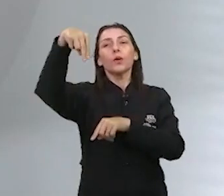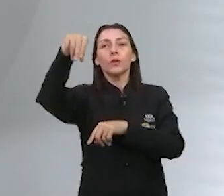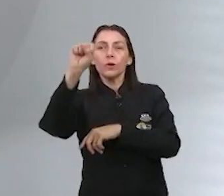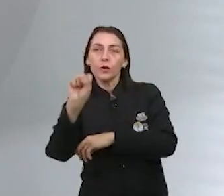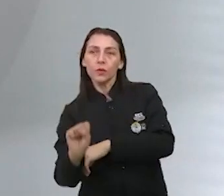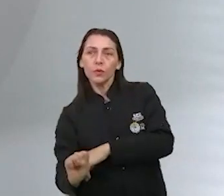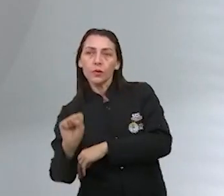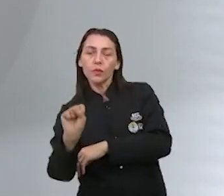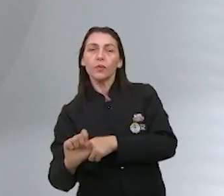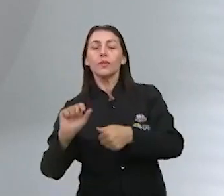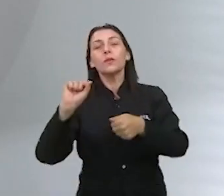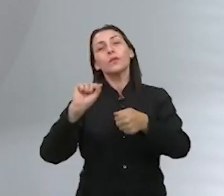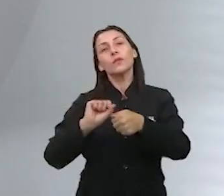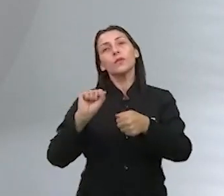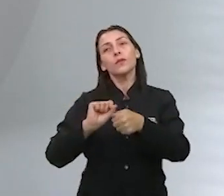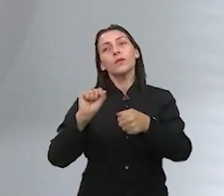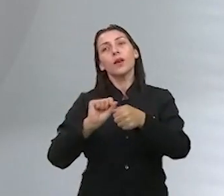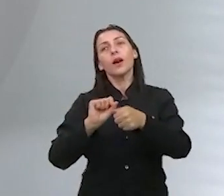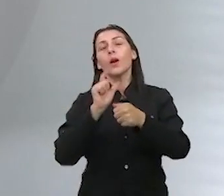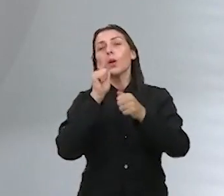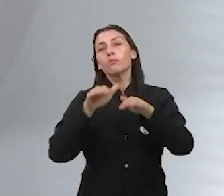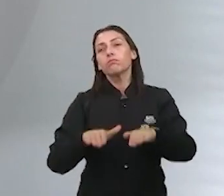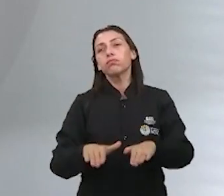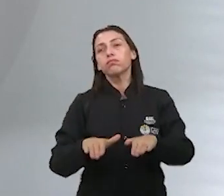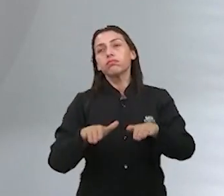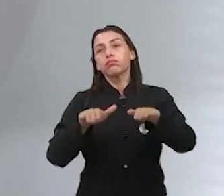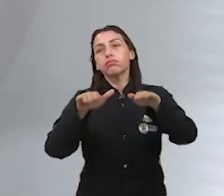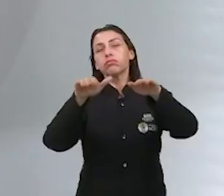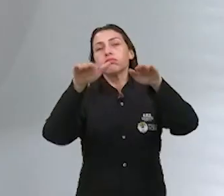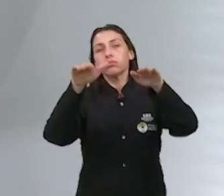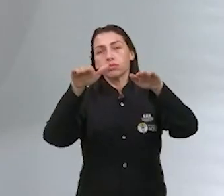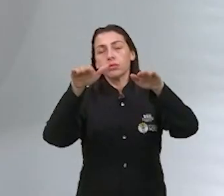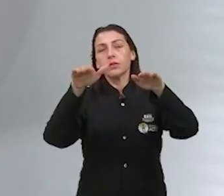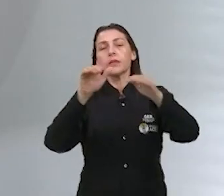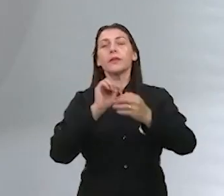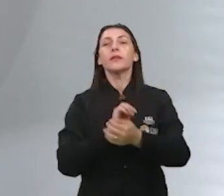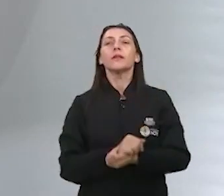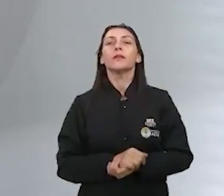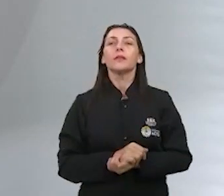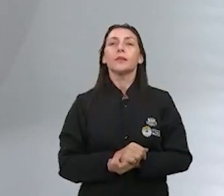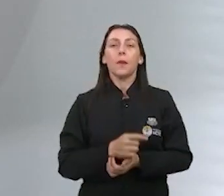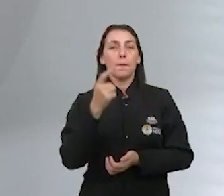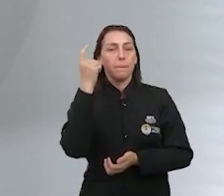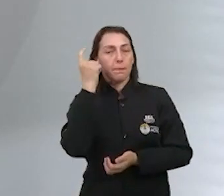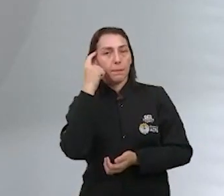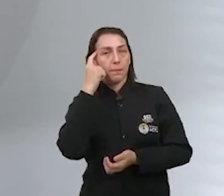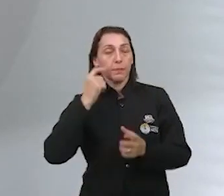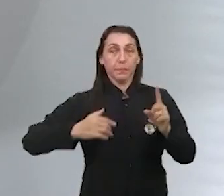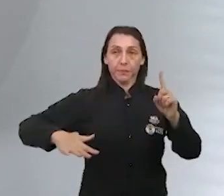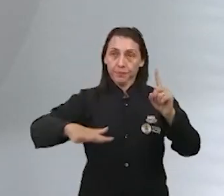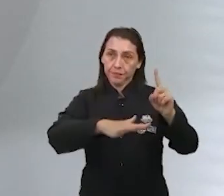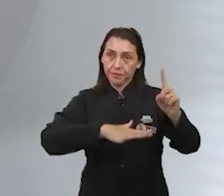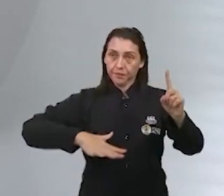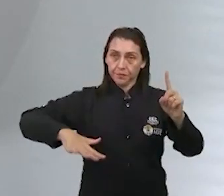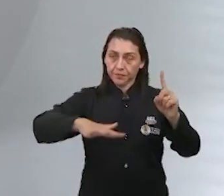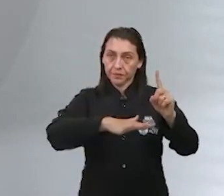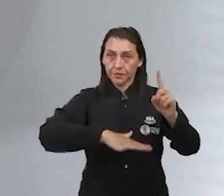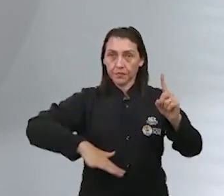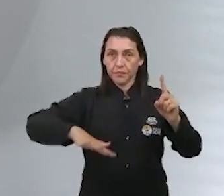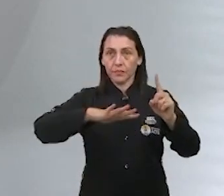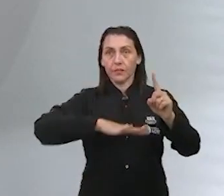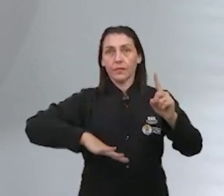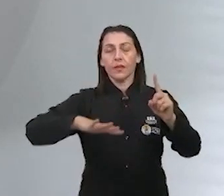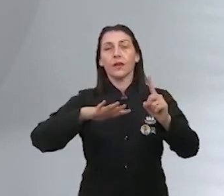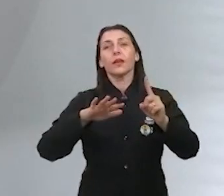Sul, faz com que o nível do mar eleve. Uma vez esse nível do mar elevando, imagina que aquela sociedade, né, aquele litoral ocupado